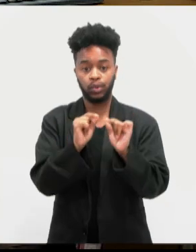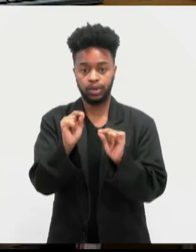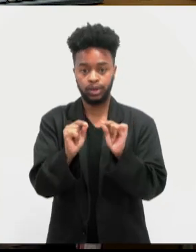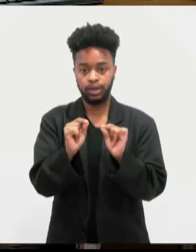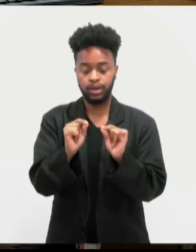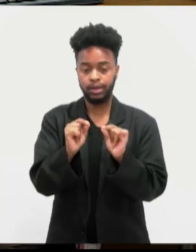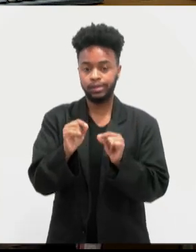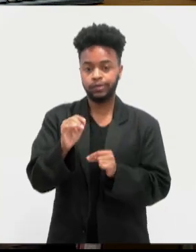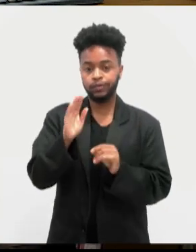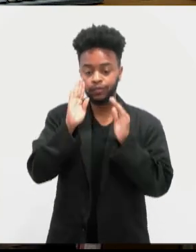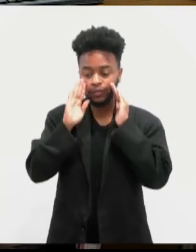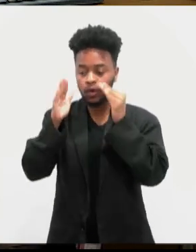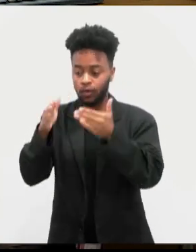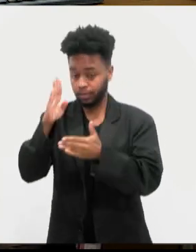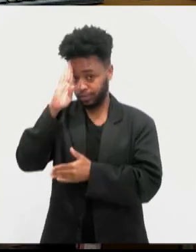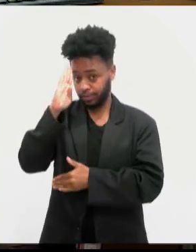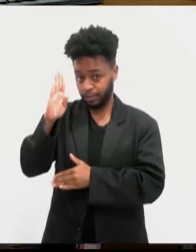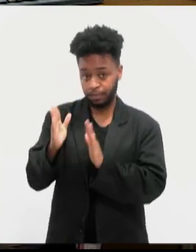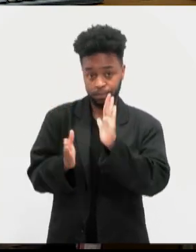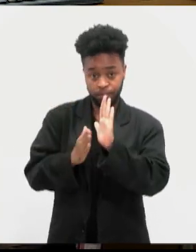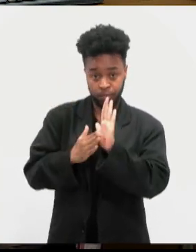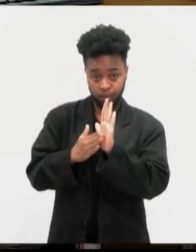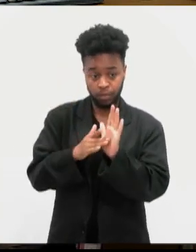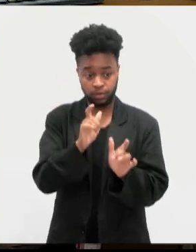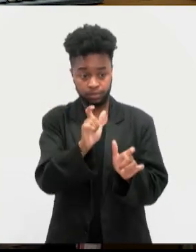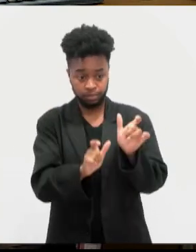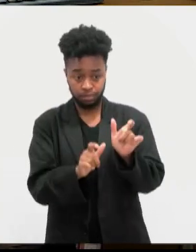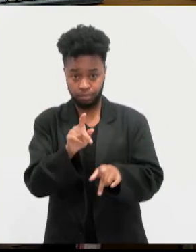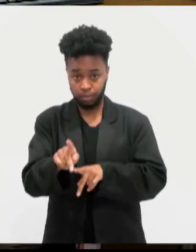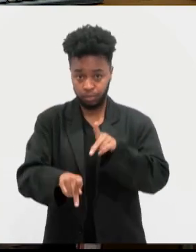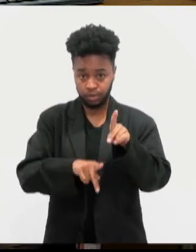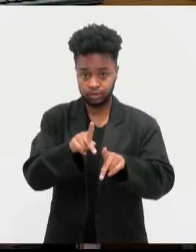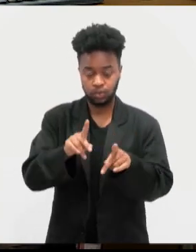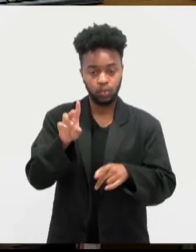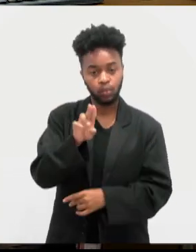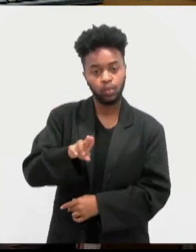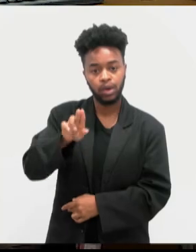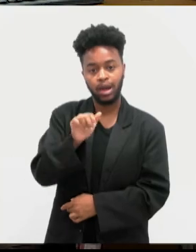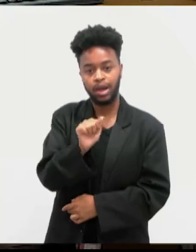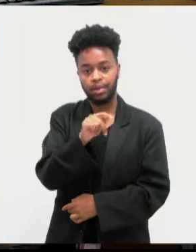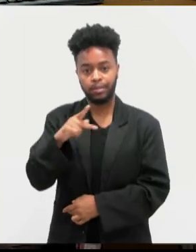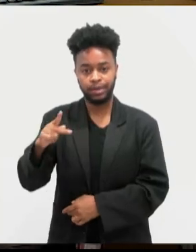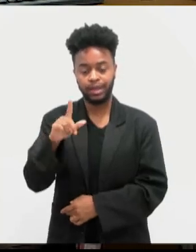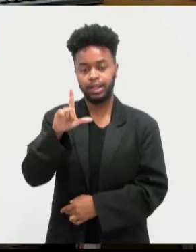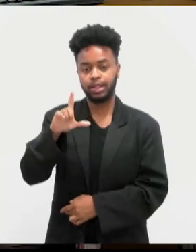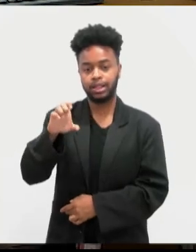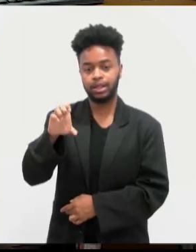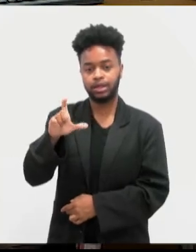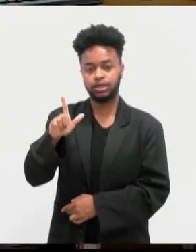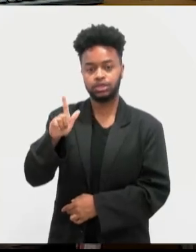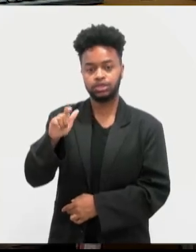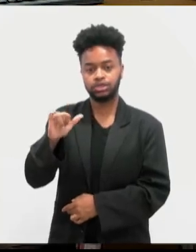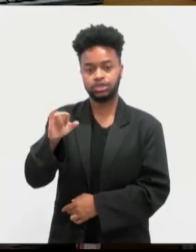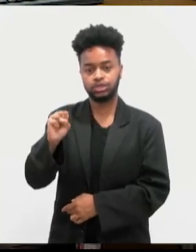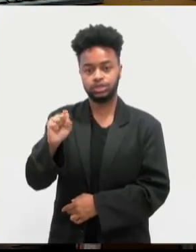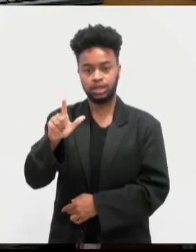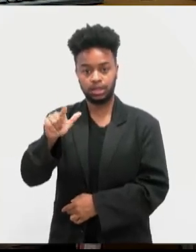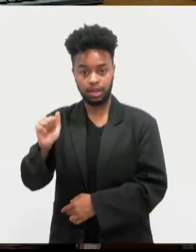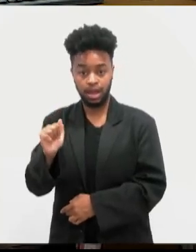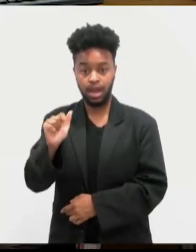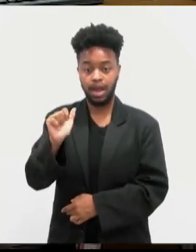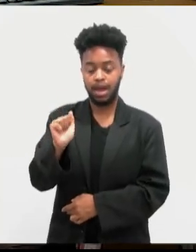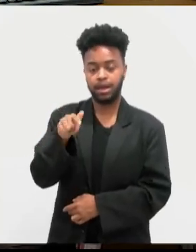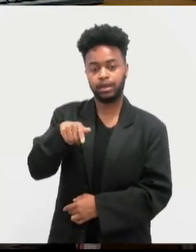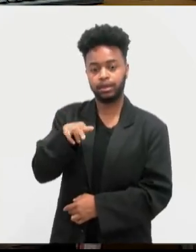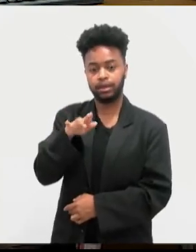prioridade às propostas enviadas pelos cidadãos através do aplicativo Legislaqui. Esse aplicativo permite que